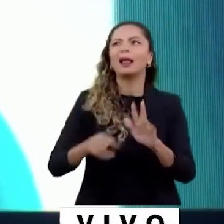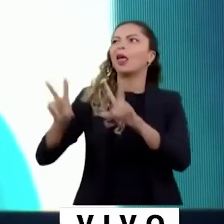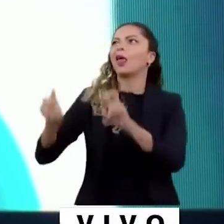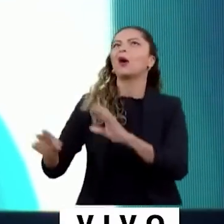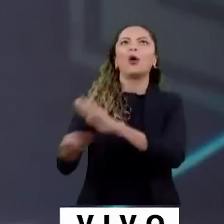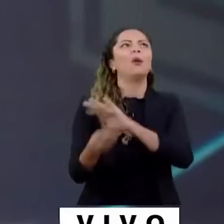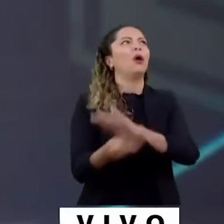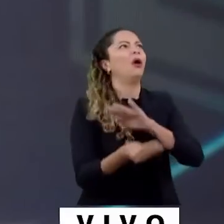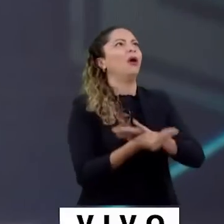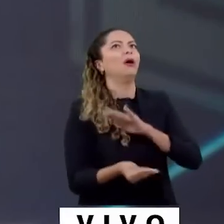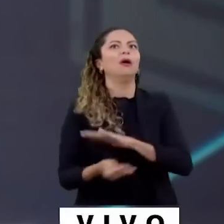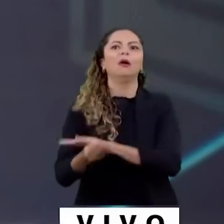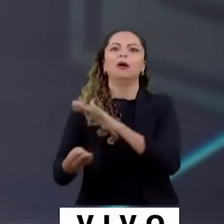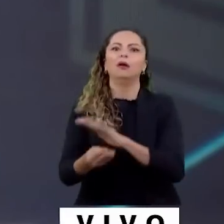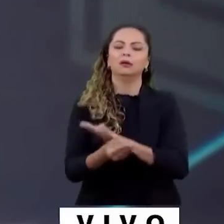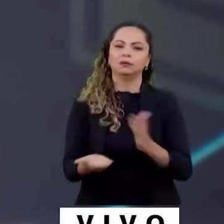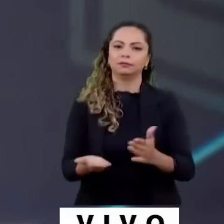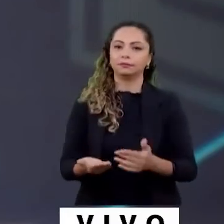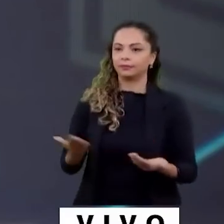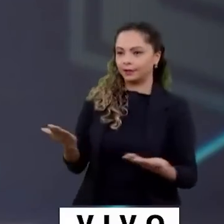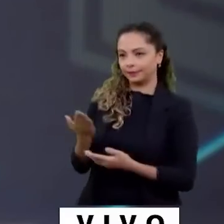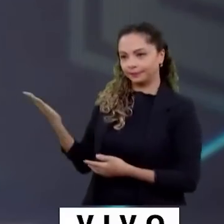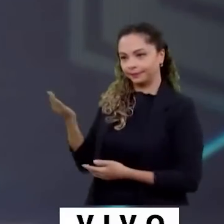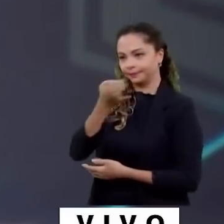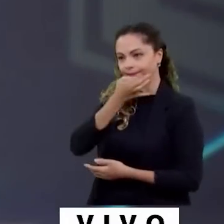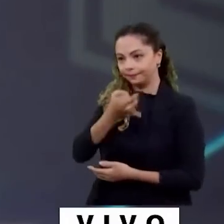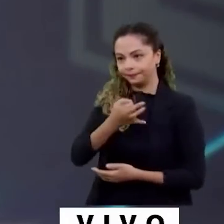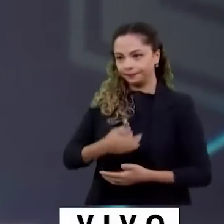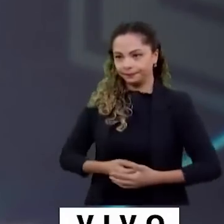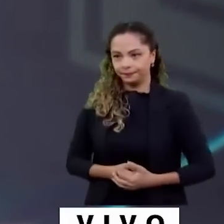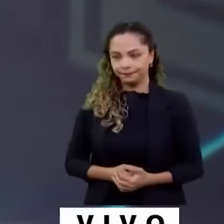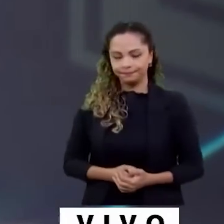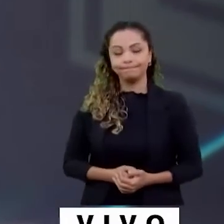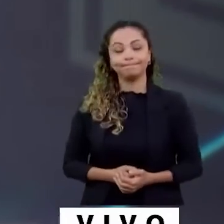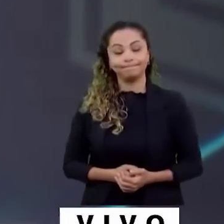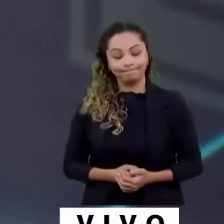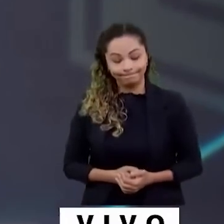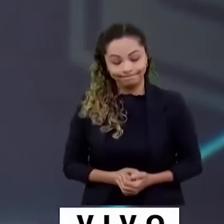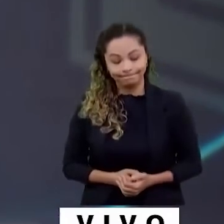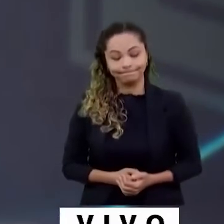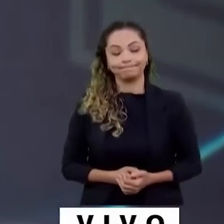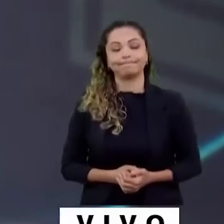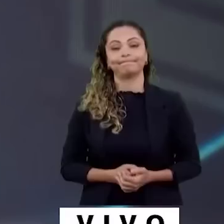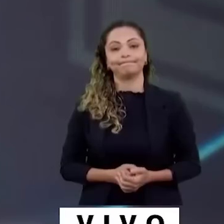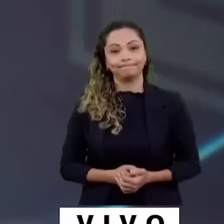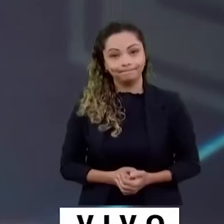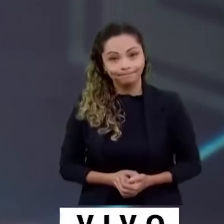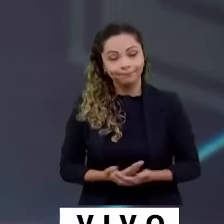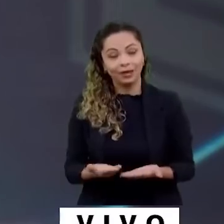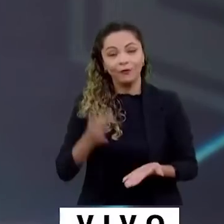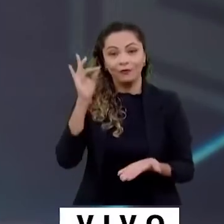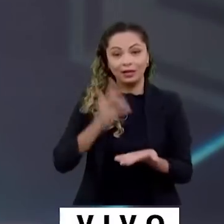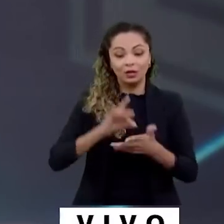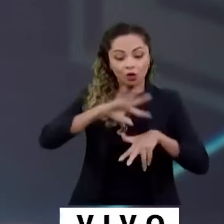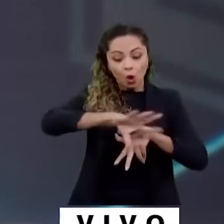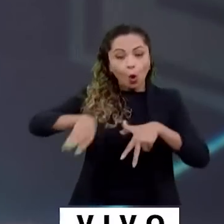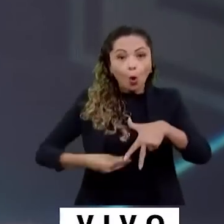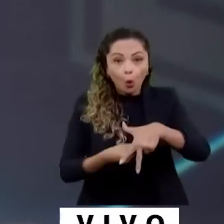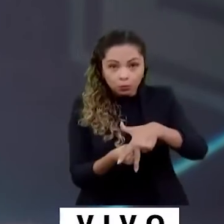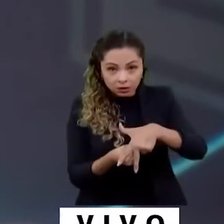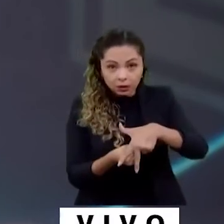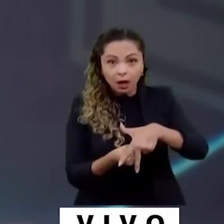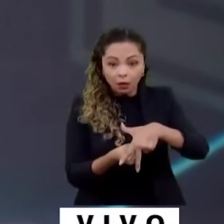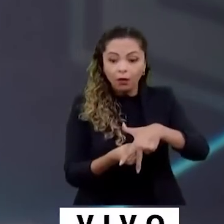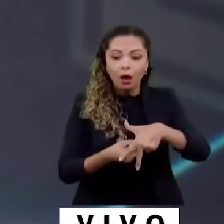corrupção comentário candidato a Simone é isso gente na realidade a corrupção ela mata e